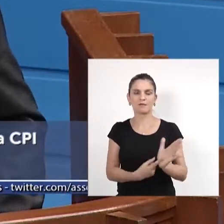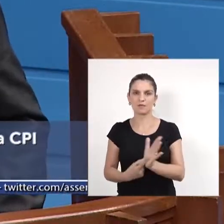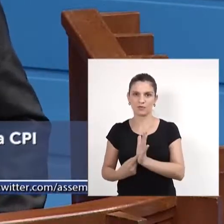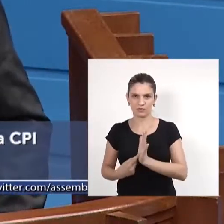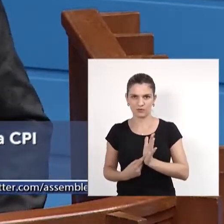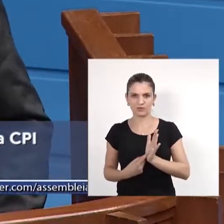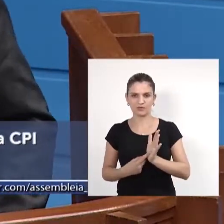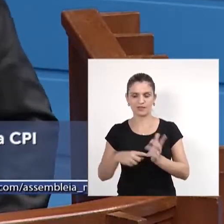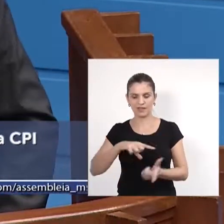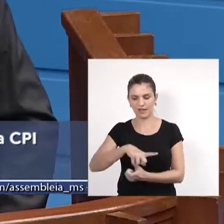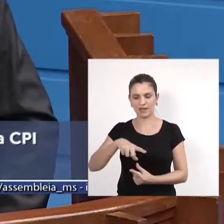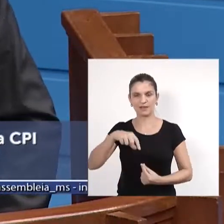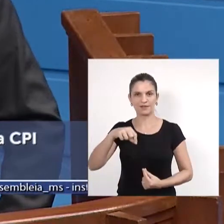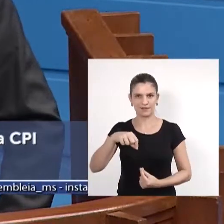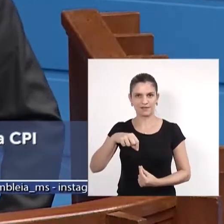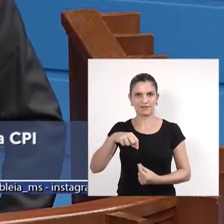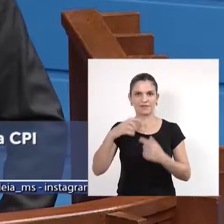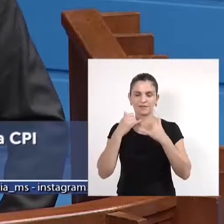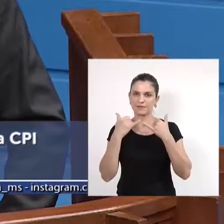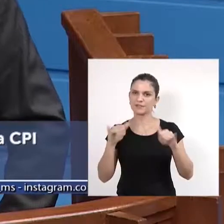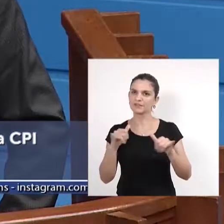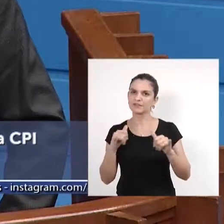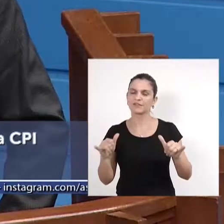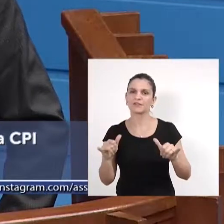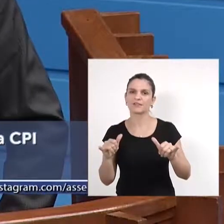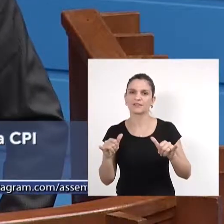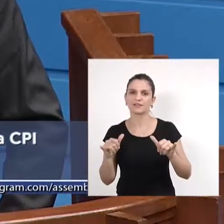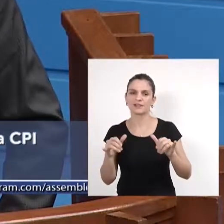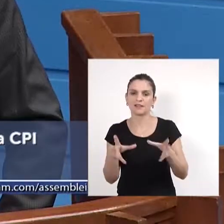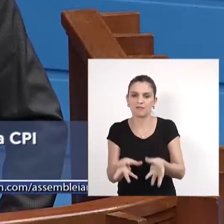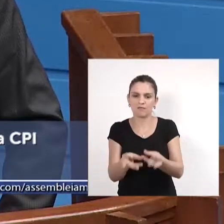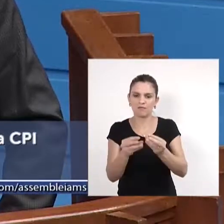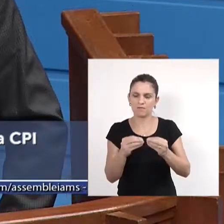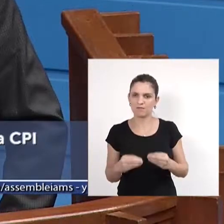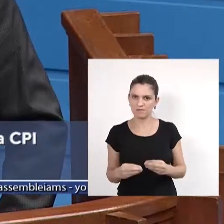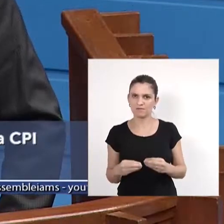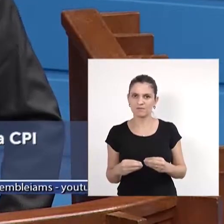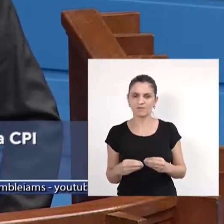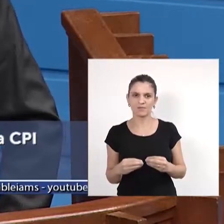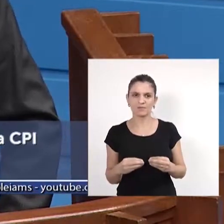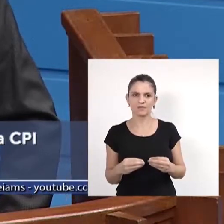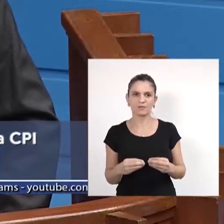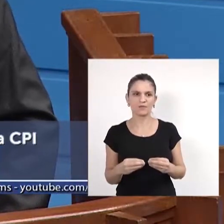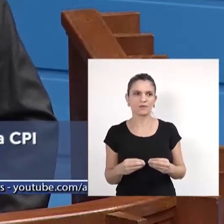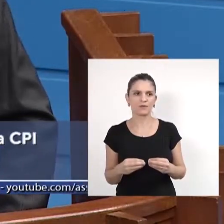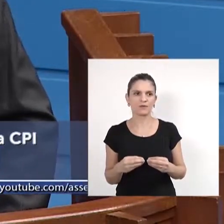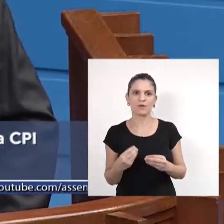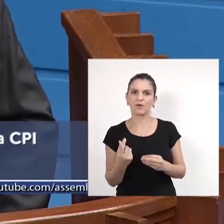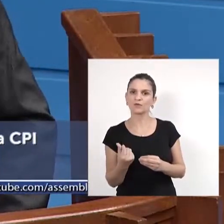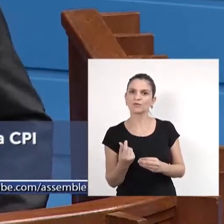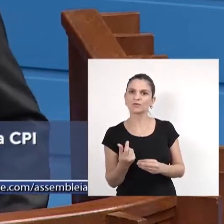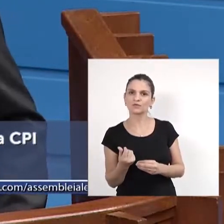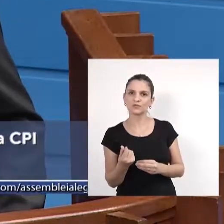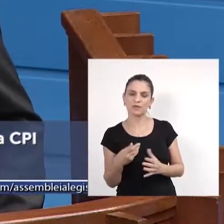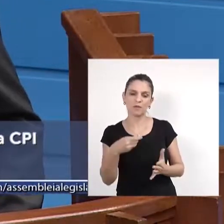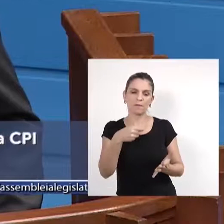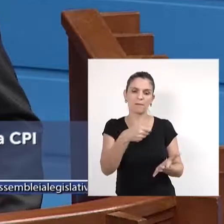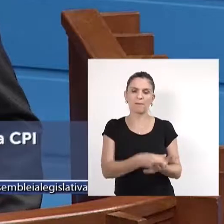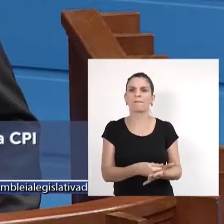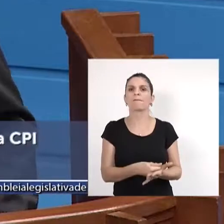que a Energisa recuperou desses gatos de energia. E aí tem uma